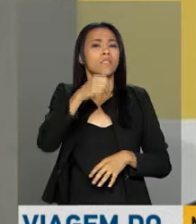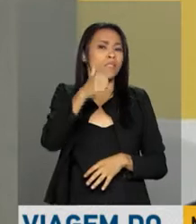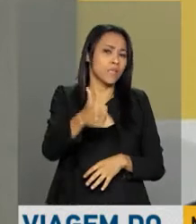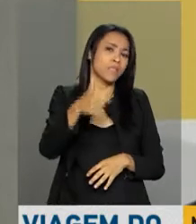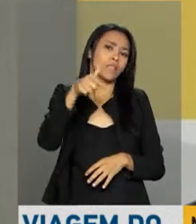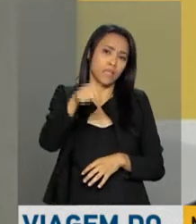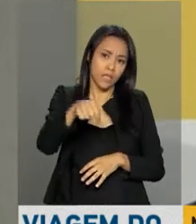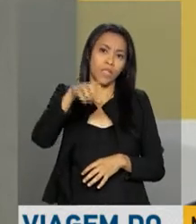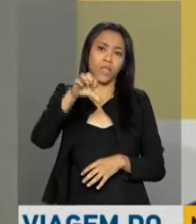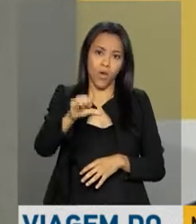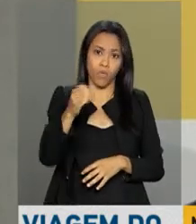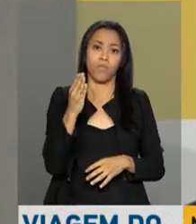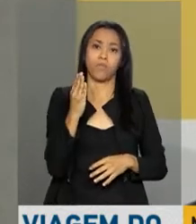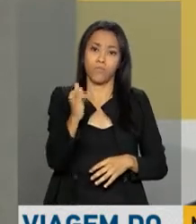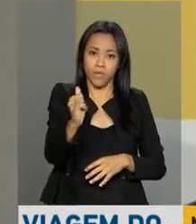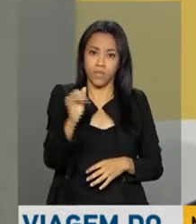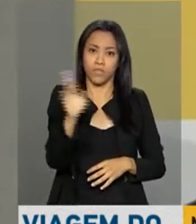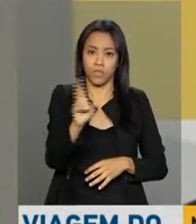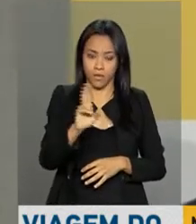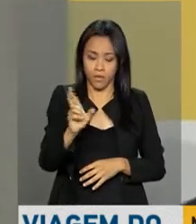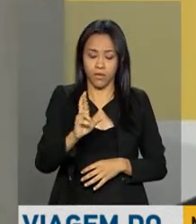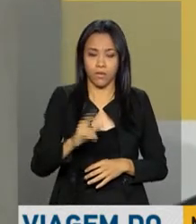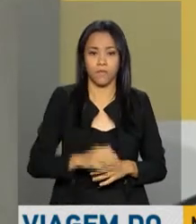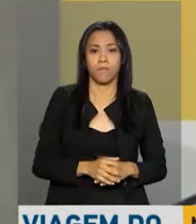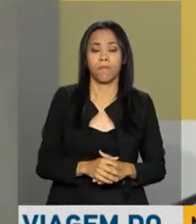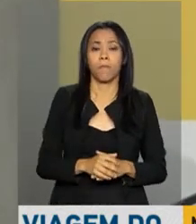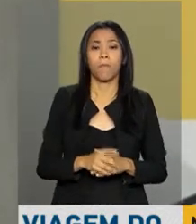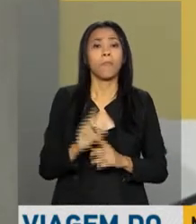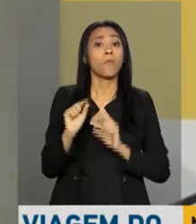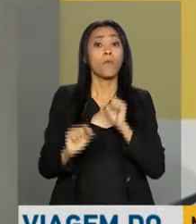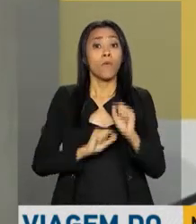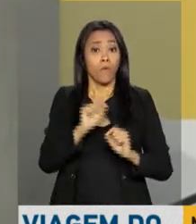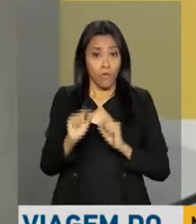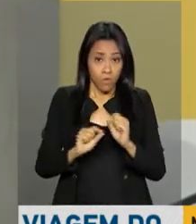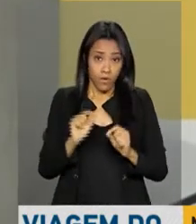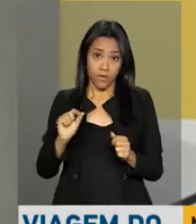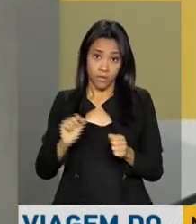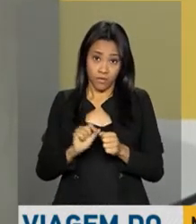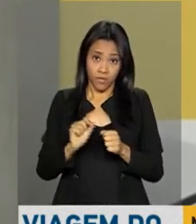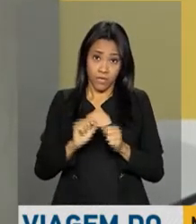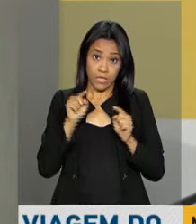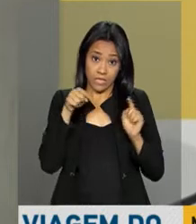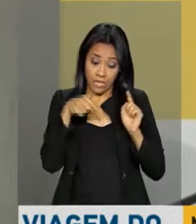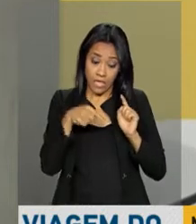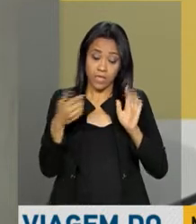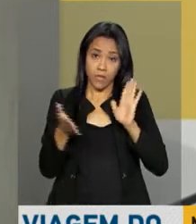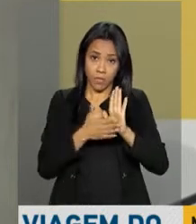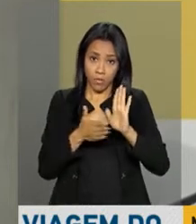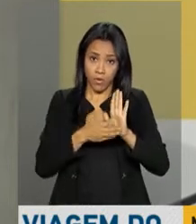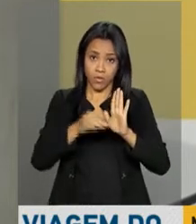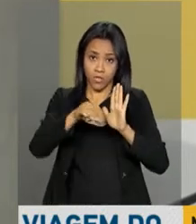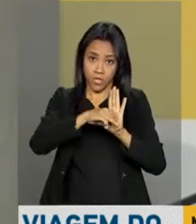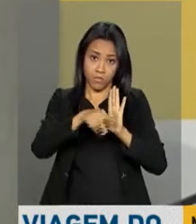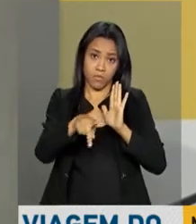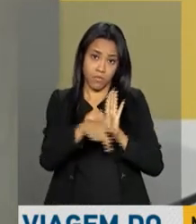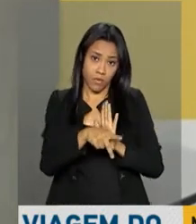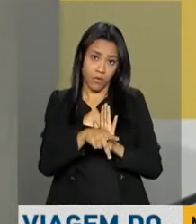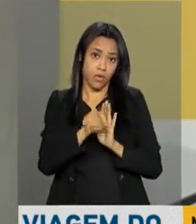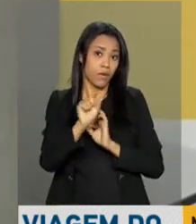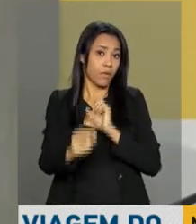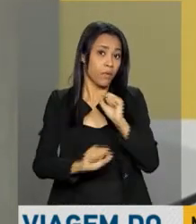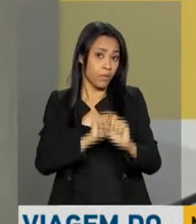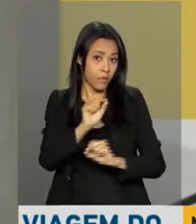bilhões de reais há o que se fez nessa proposta de emenda constitucional foi